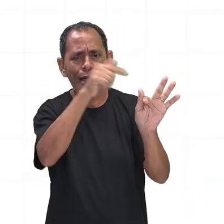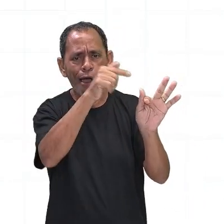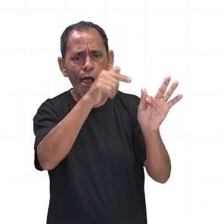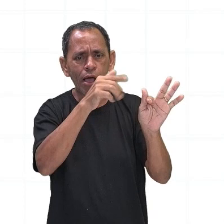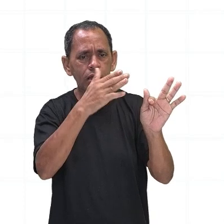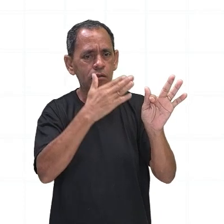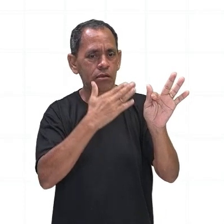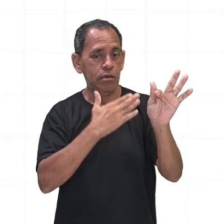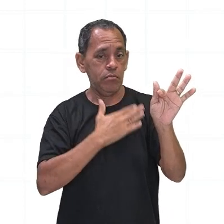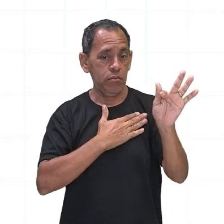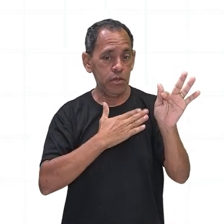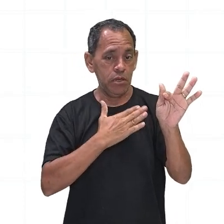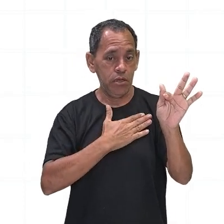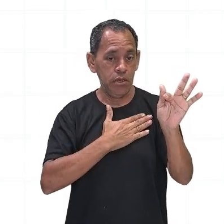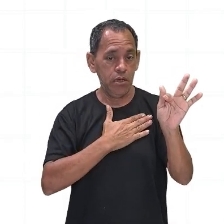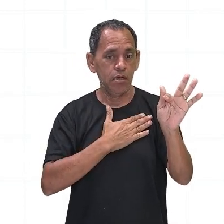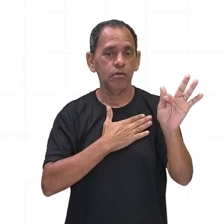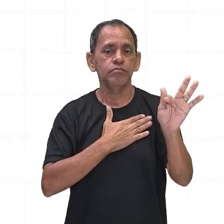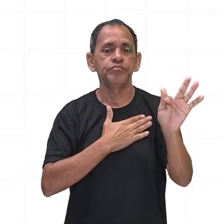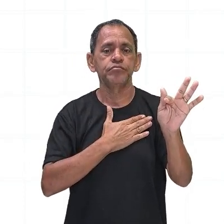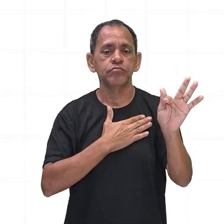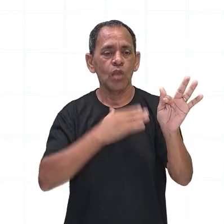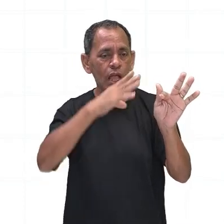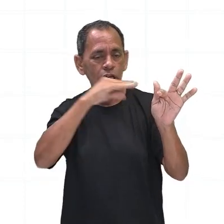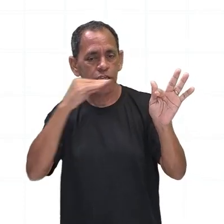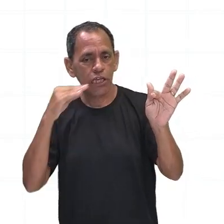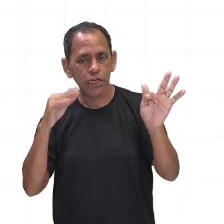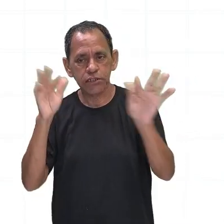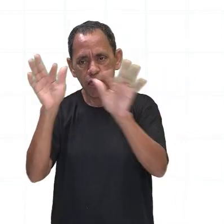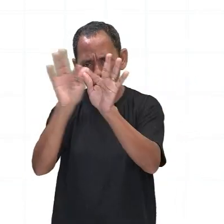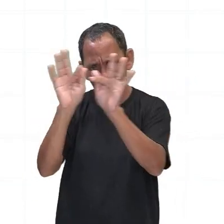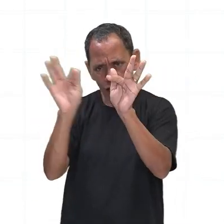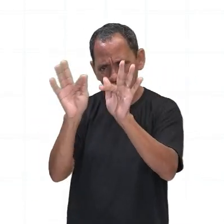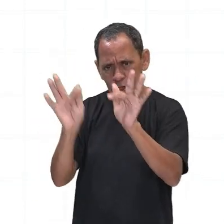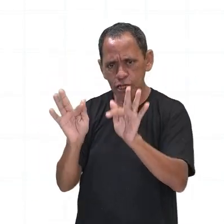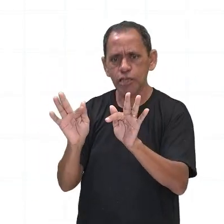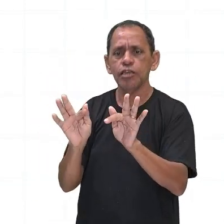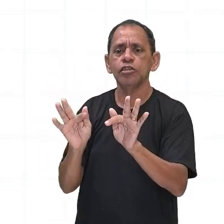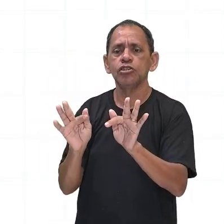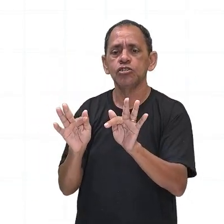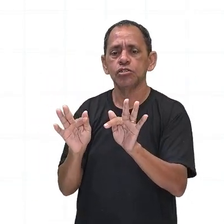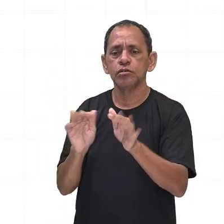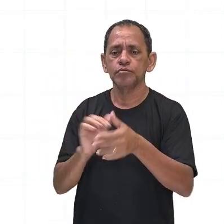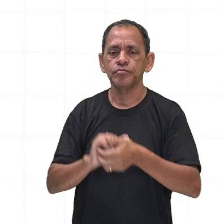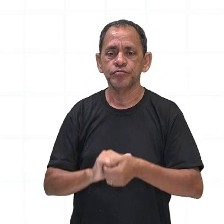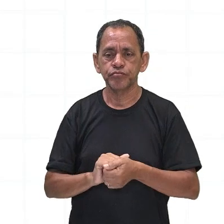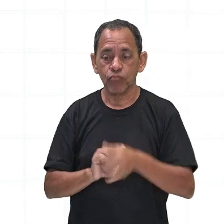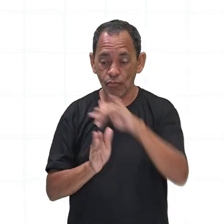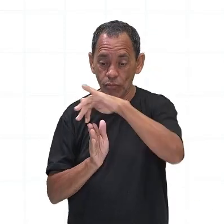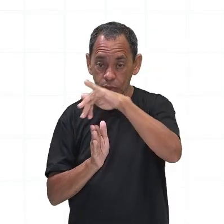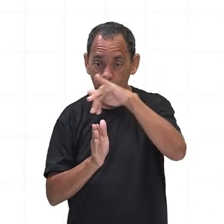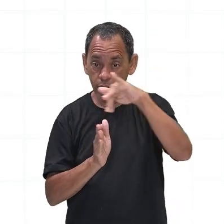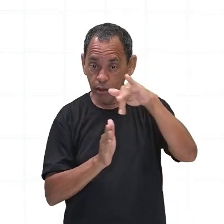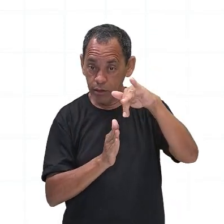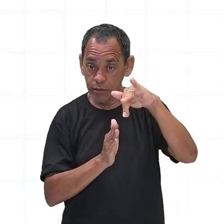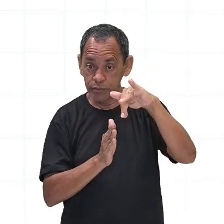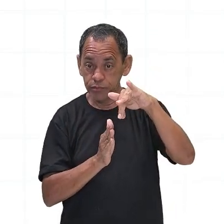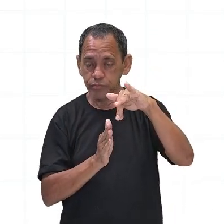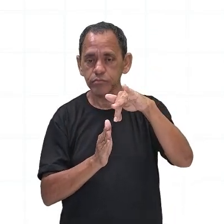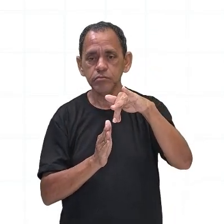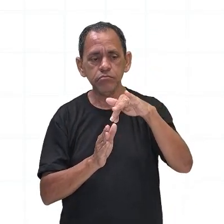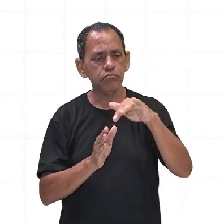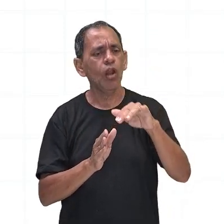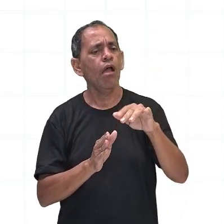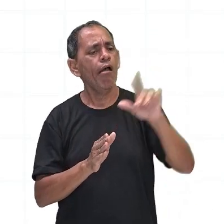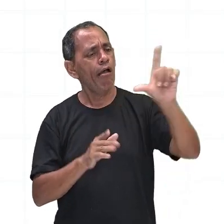minha criança feliz está brincando. Essa é a minha oração. A parte nominal estabelece, ou